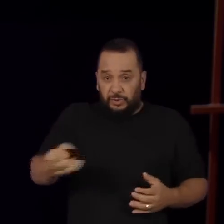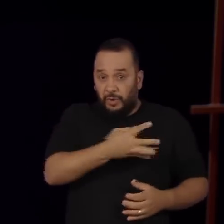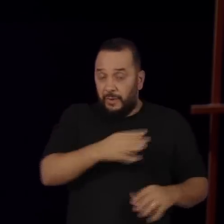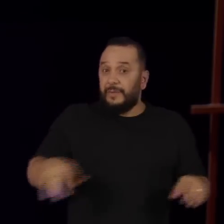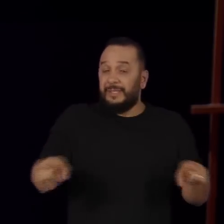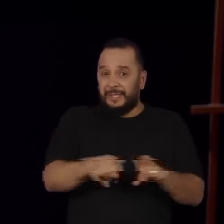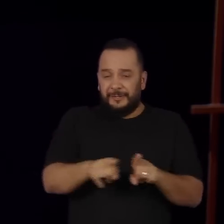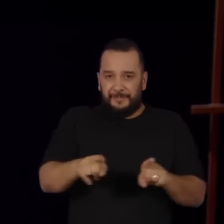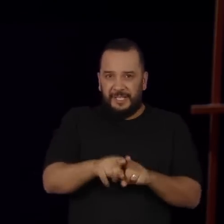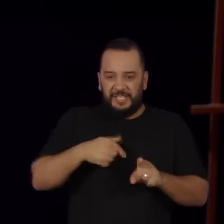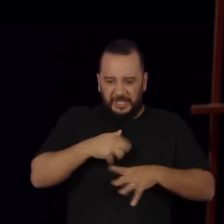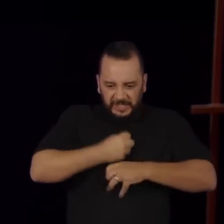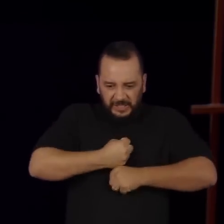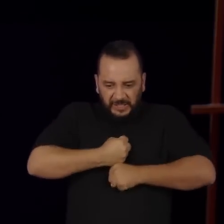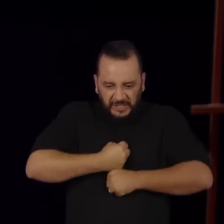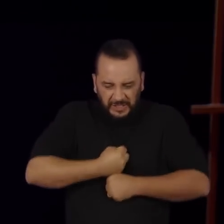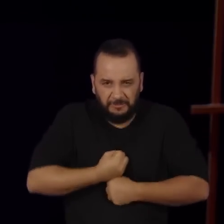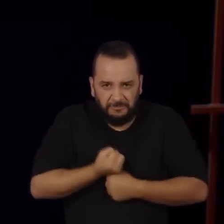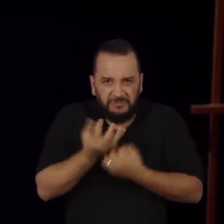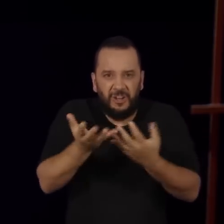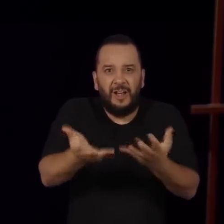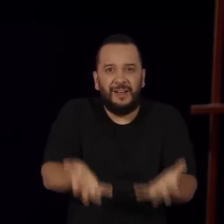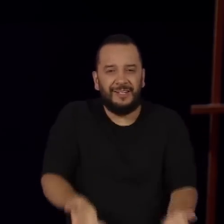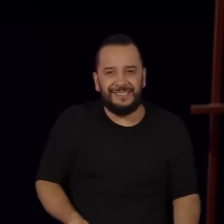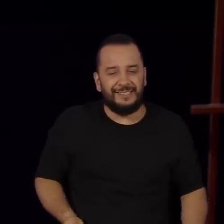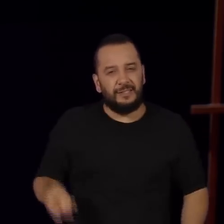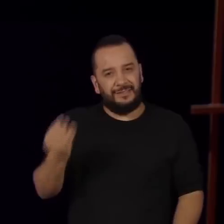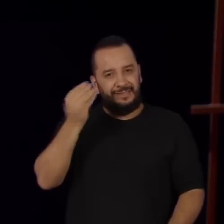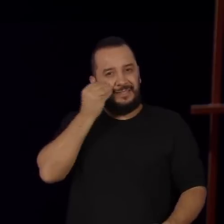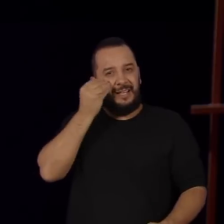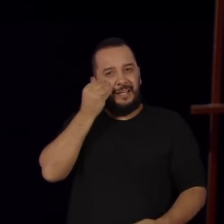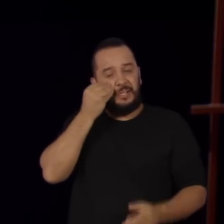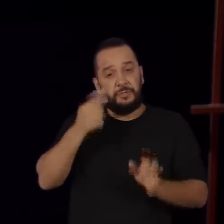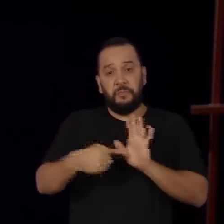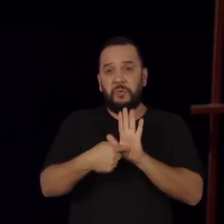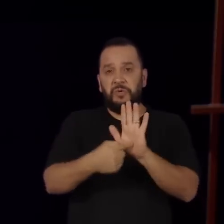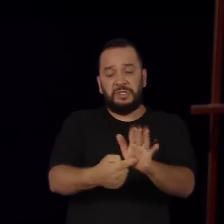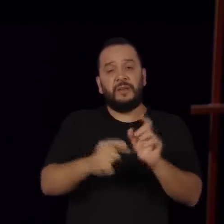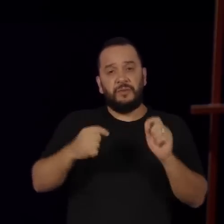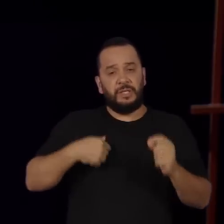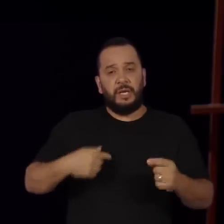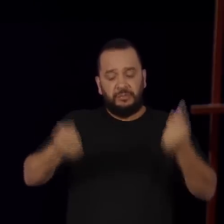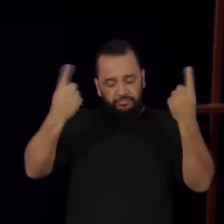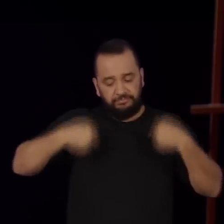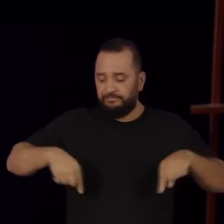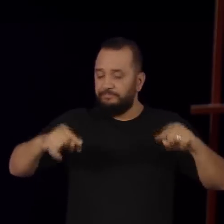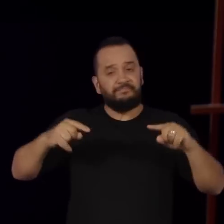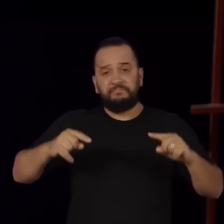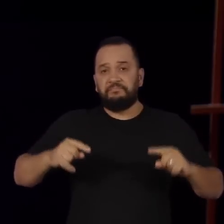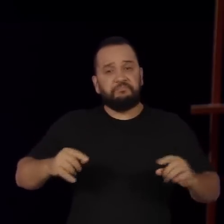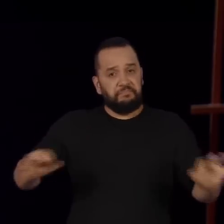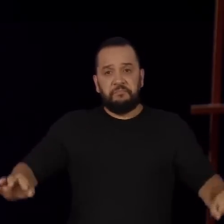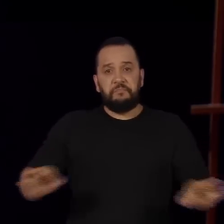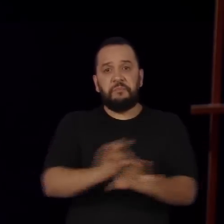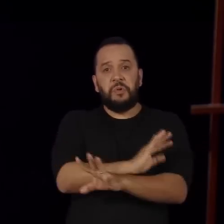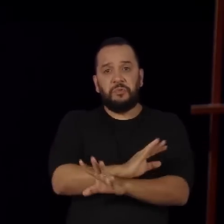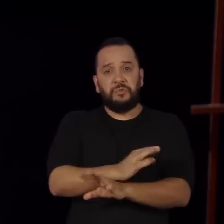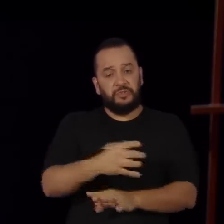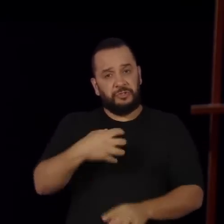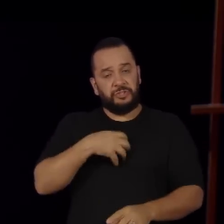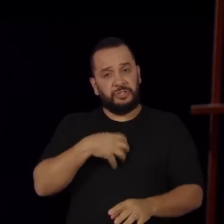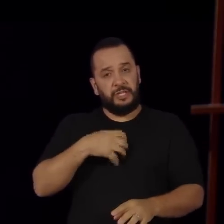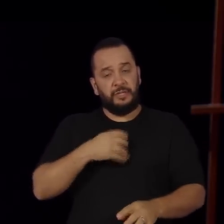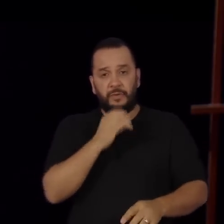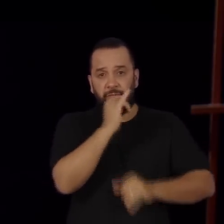fera interior em experimentações onde ela se mostrava íntegra, plena na sua forma de dizer e de fazer